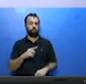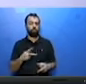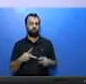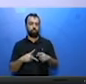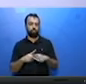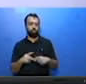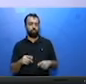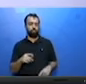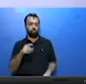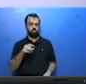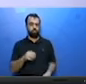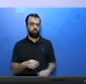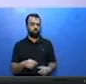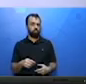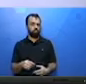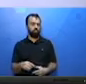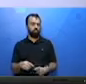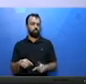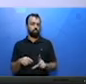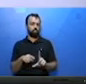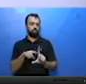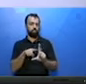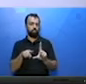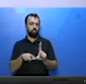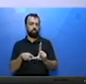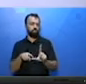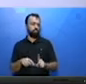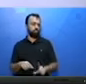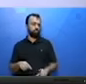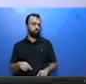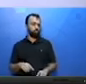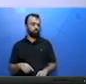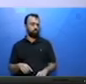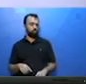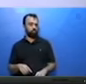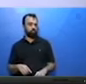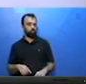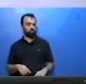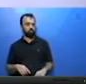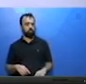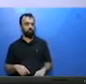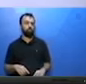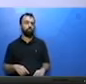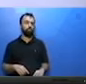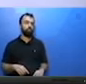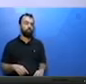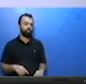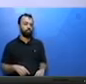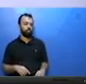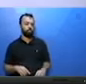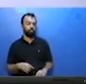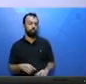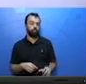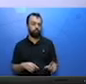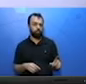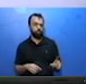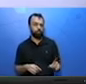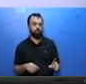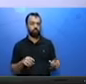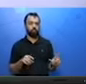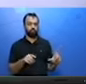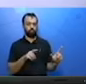Então, contando do A até o D, e do D até esse ponto aqui, ó, do D até esse ponto